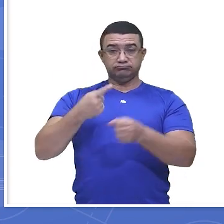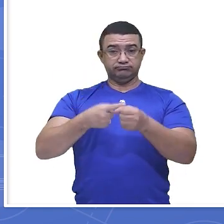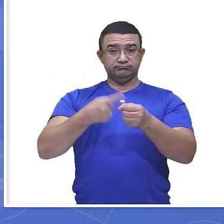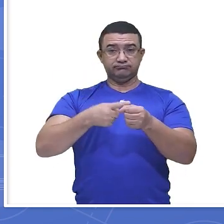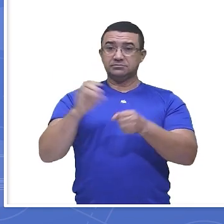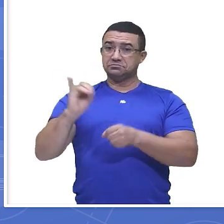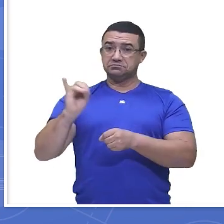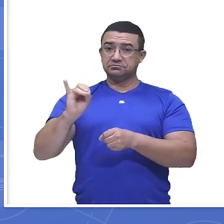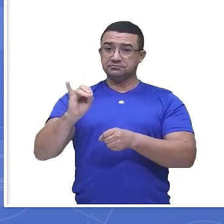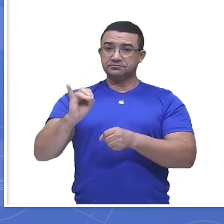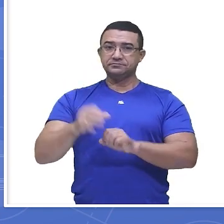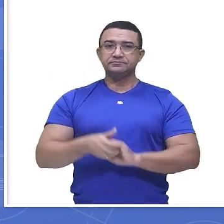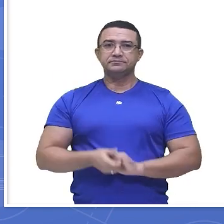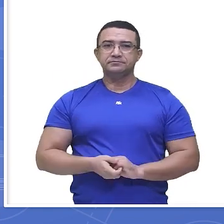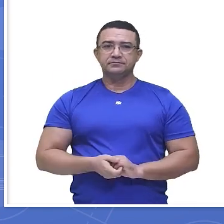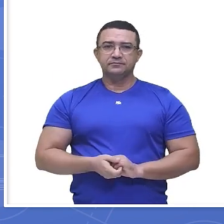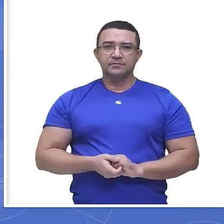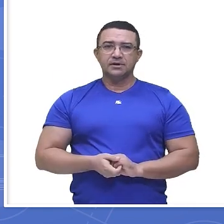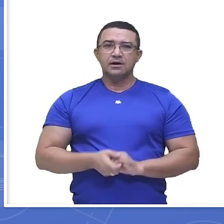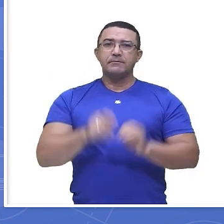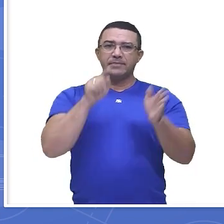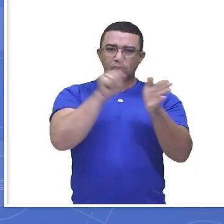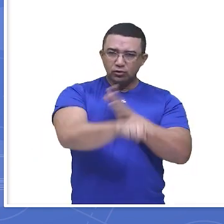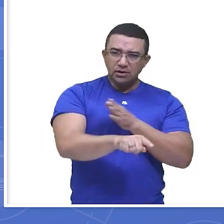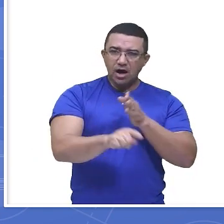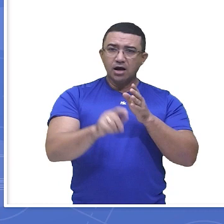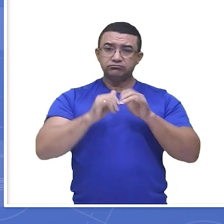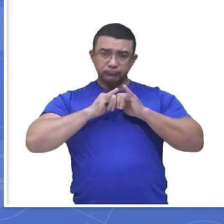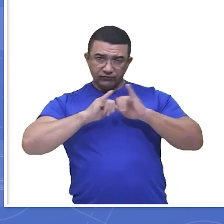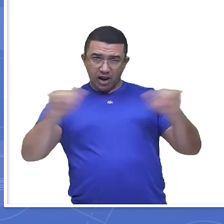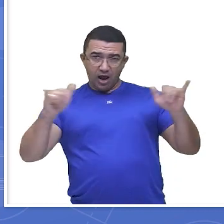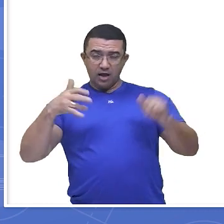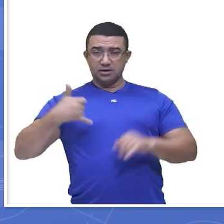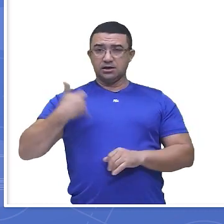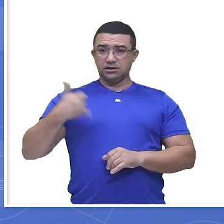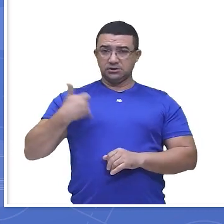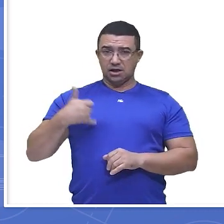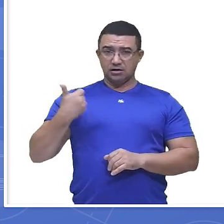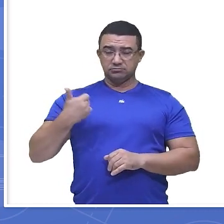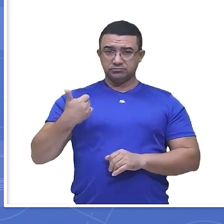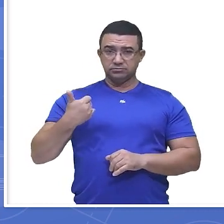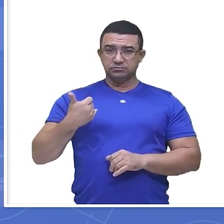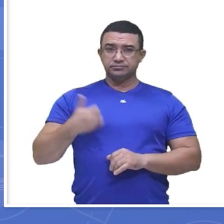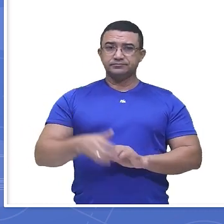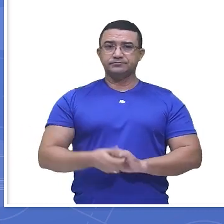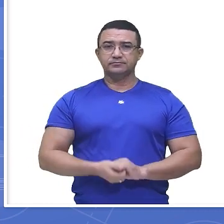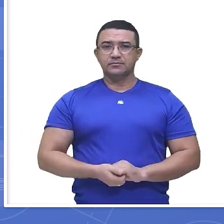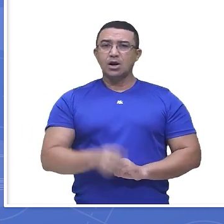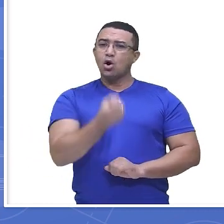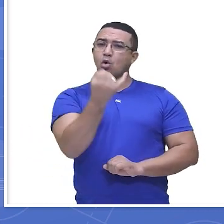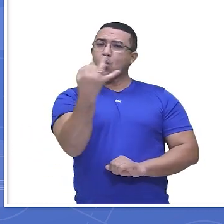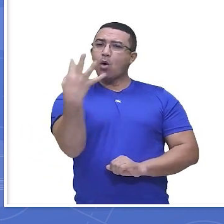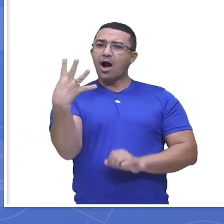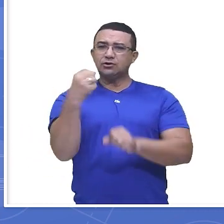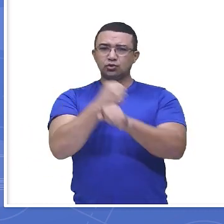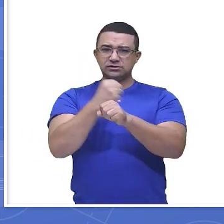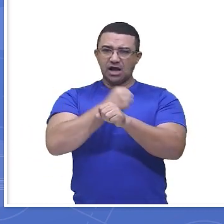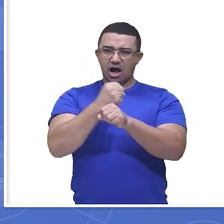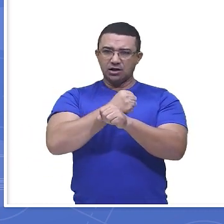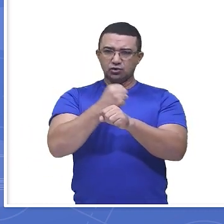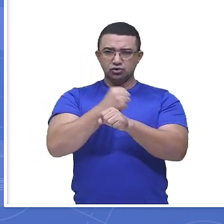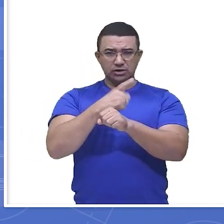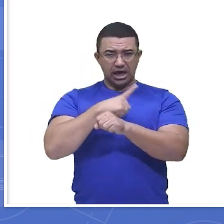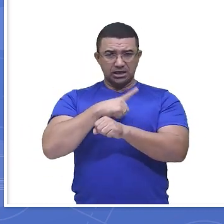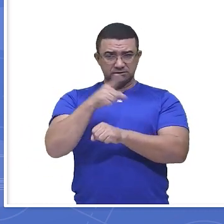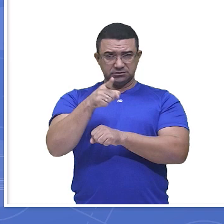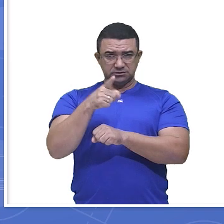Perguntar e dizer a idade. 2 possibilidades para fazer a pergunta com relação à idade. Quantos e qual?